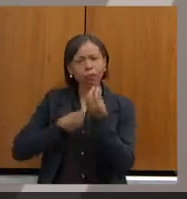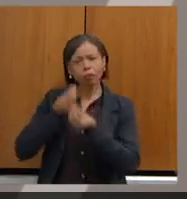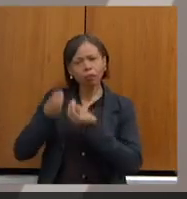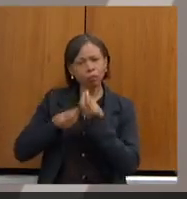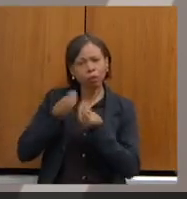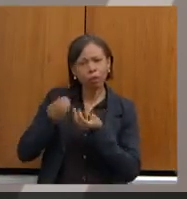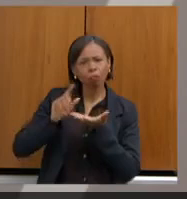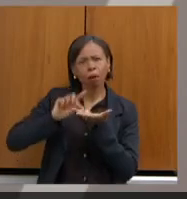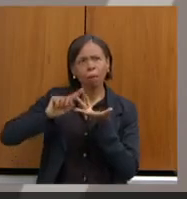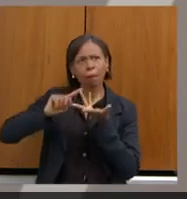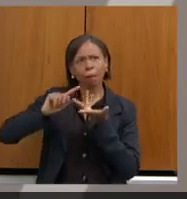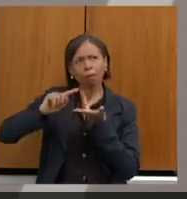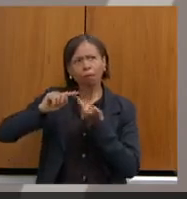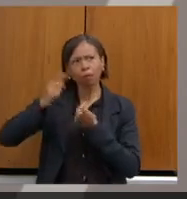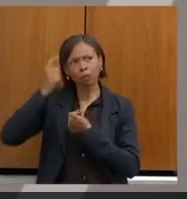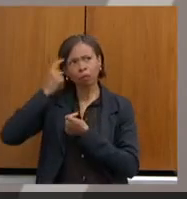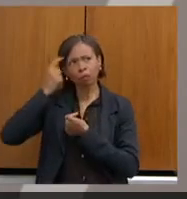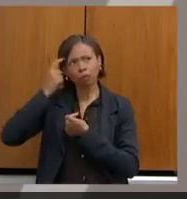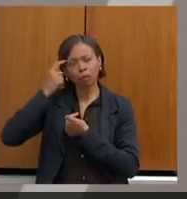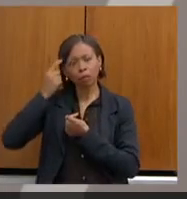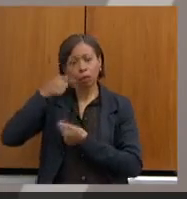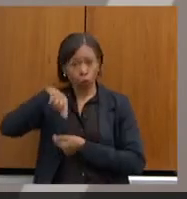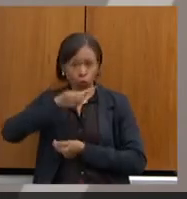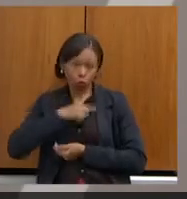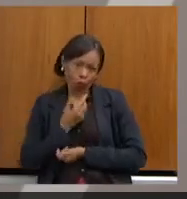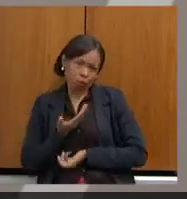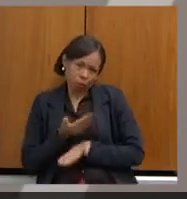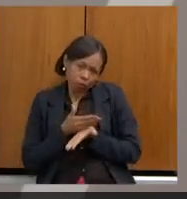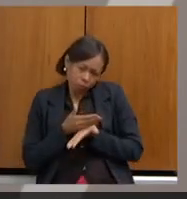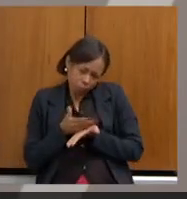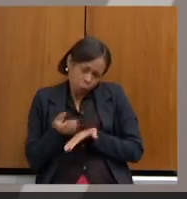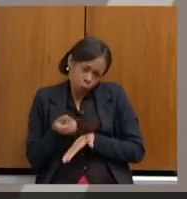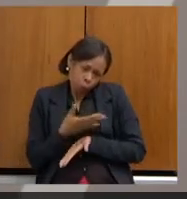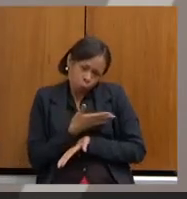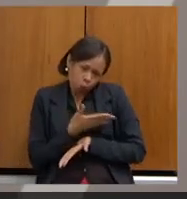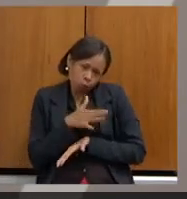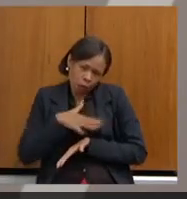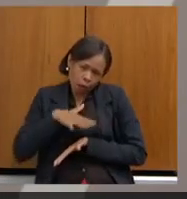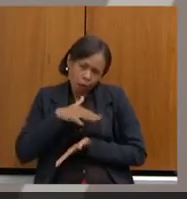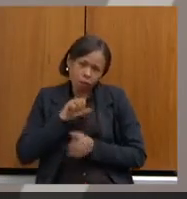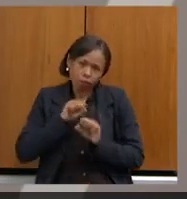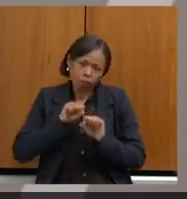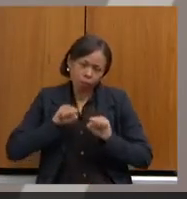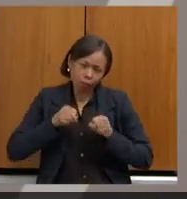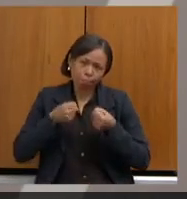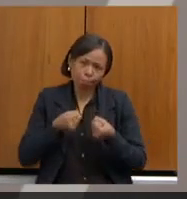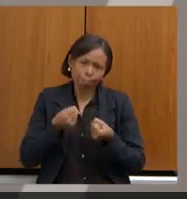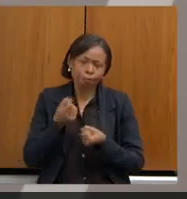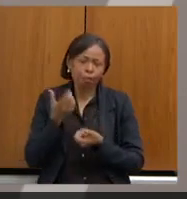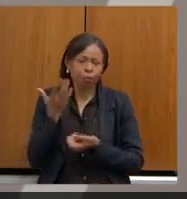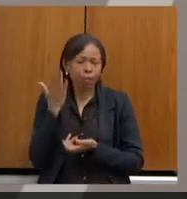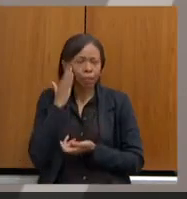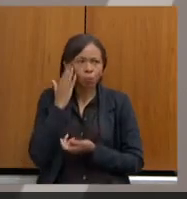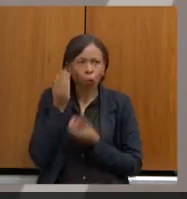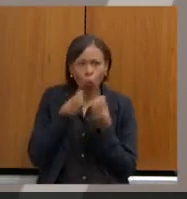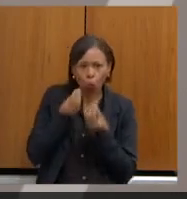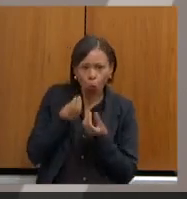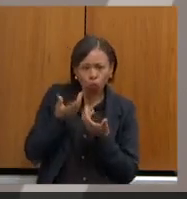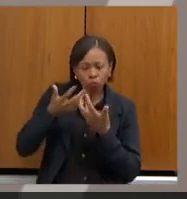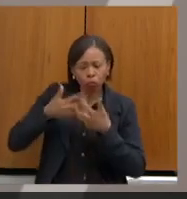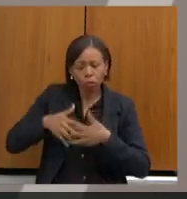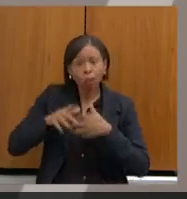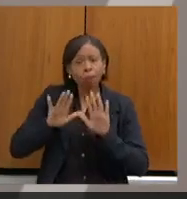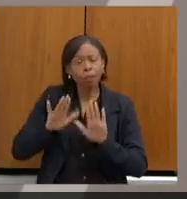história começa a pensar o tanto de coisa a gente é principiante na segurança né é perfeitamente como funciona mas que pensando como que